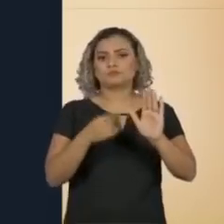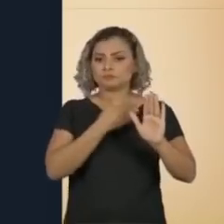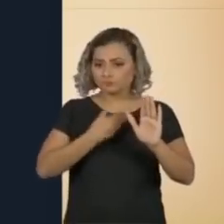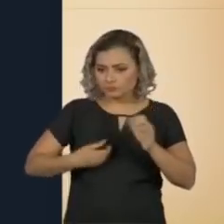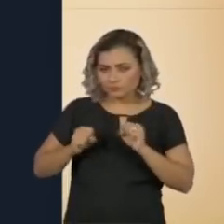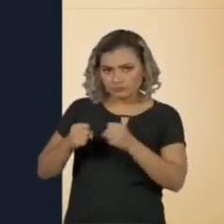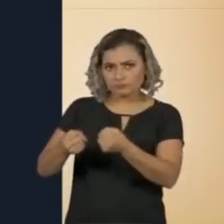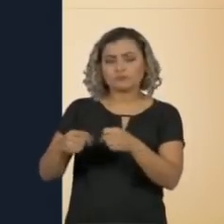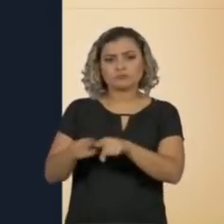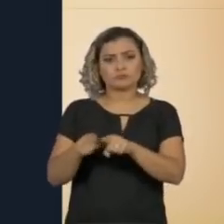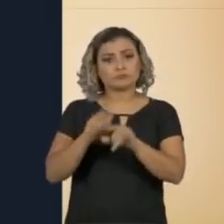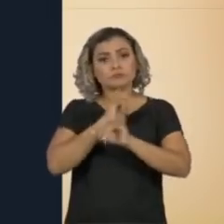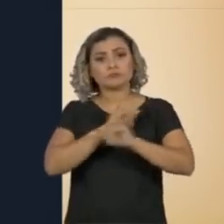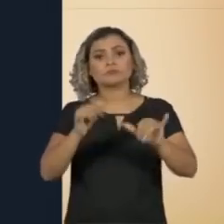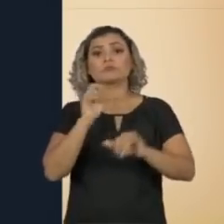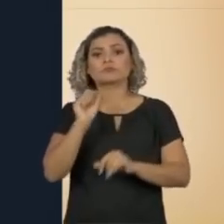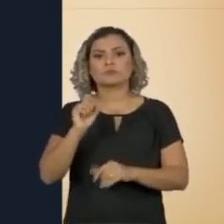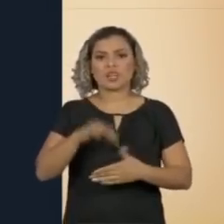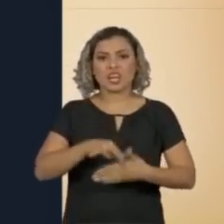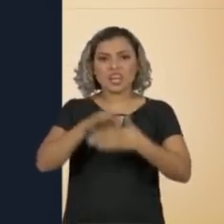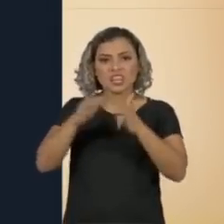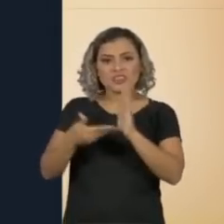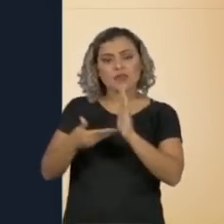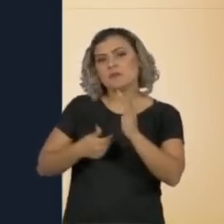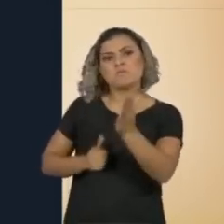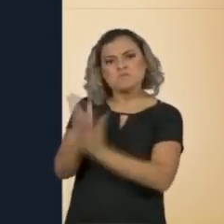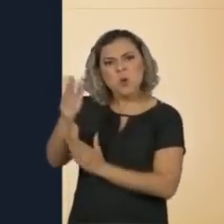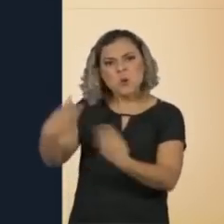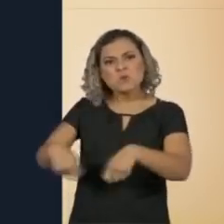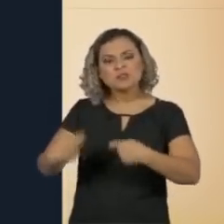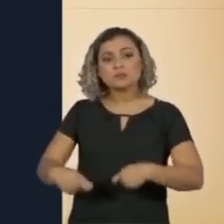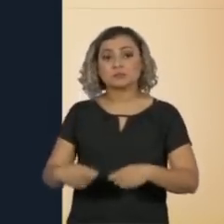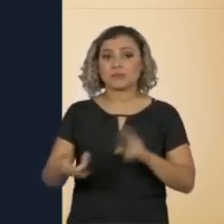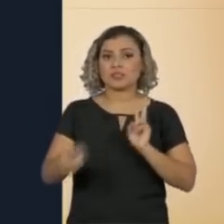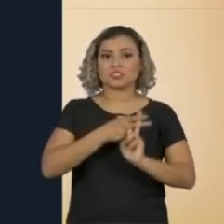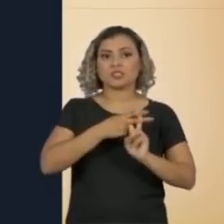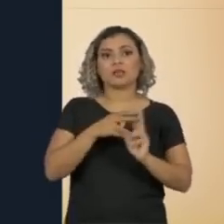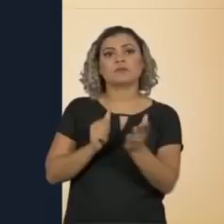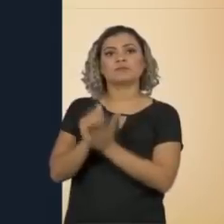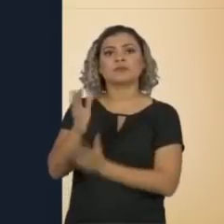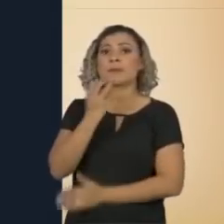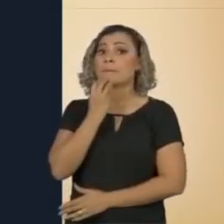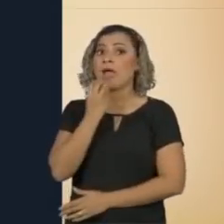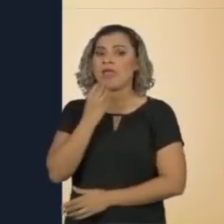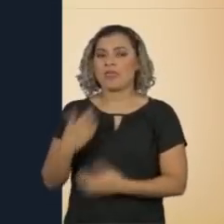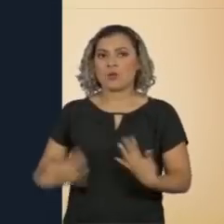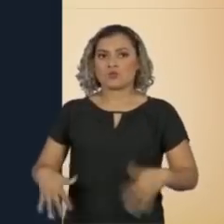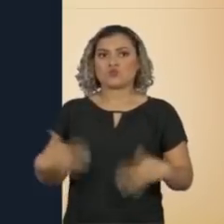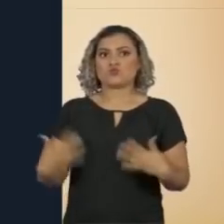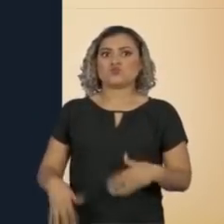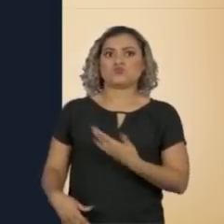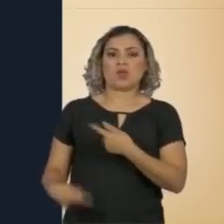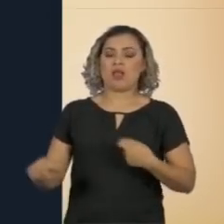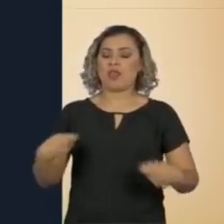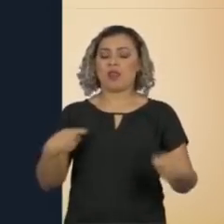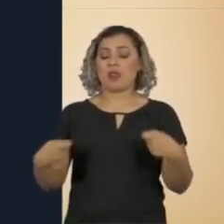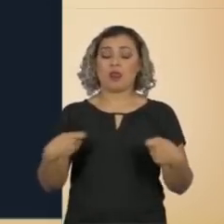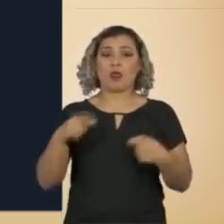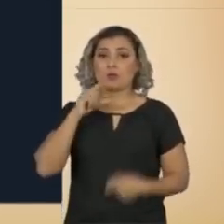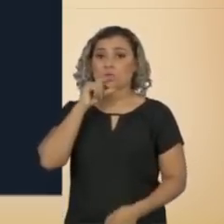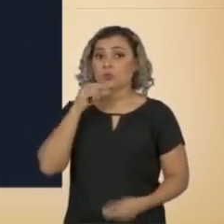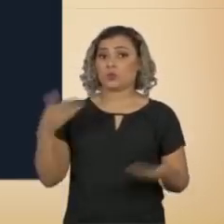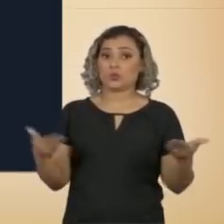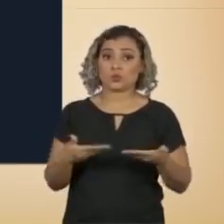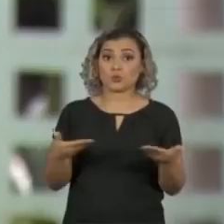do ministro pediram a saída do líder da Câmara. A campanha #ForaMaia foi um dos tópicos mais comentados no Twitter